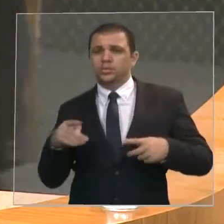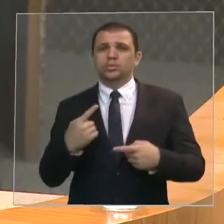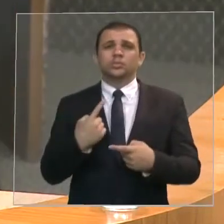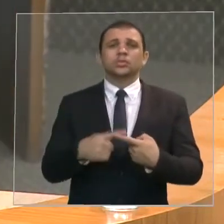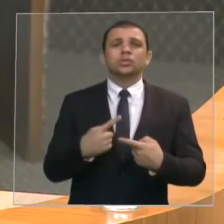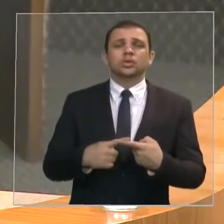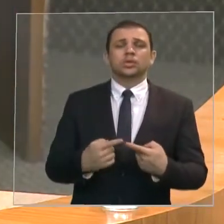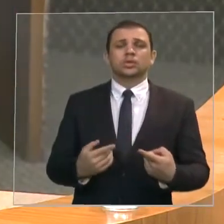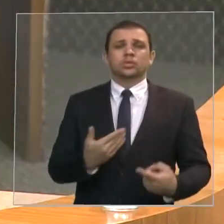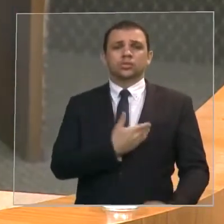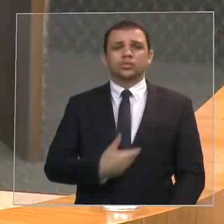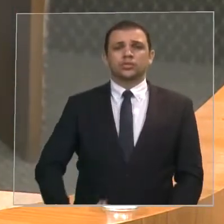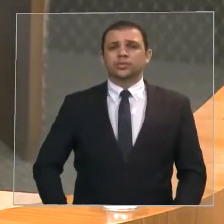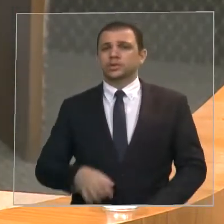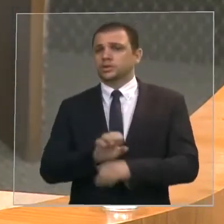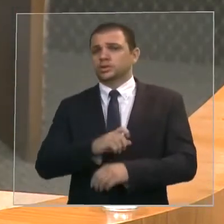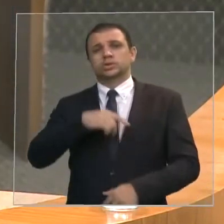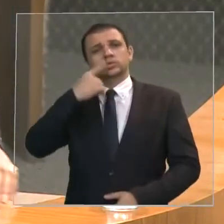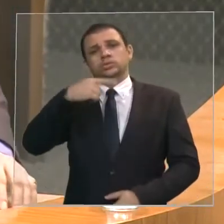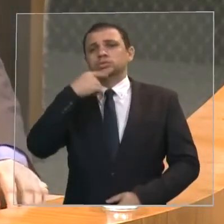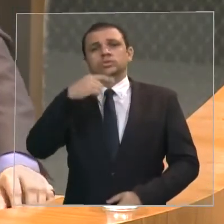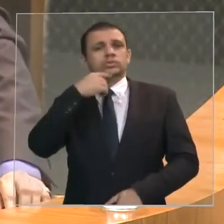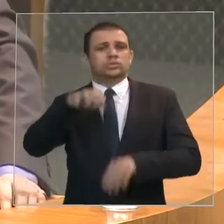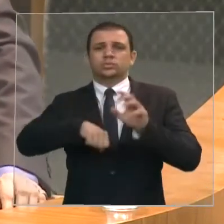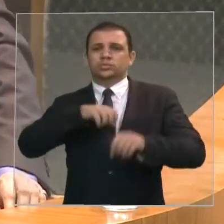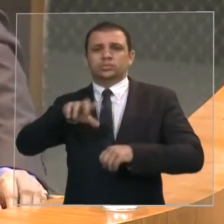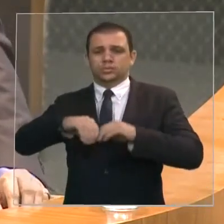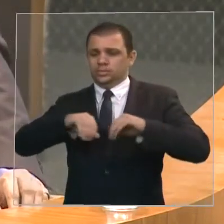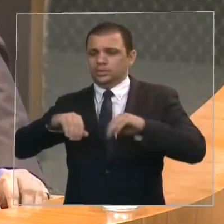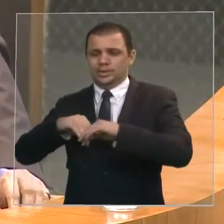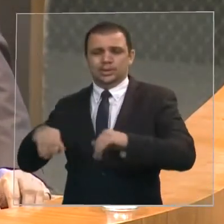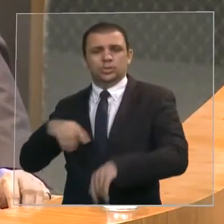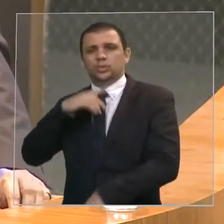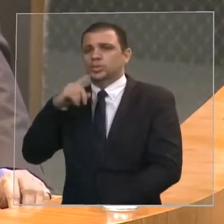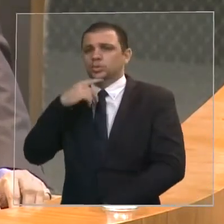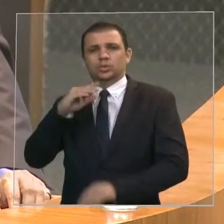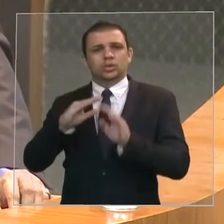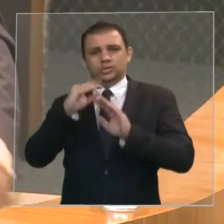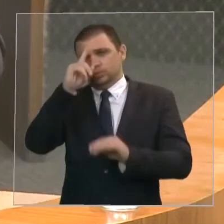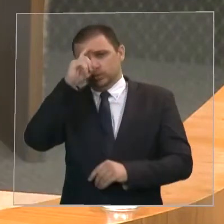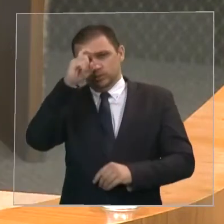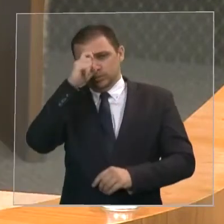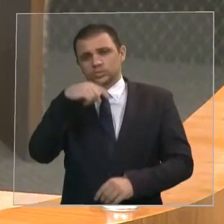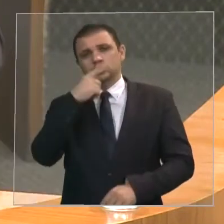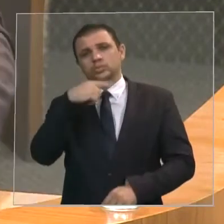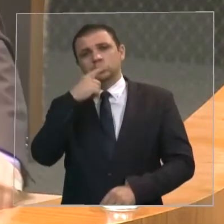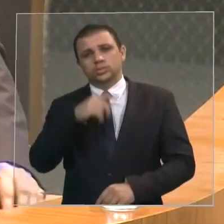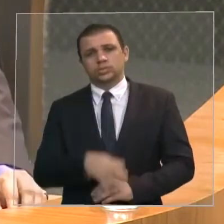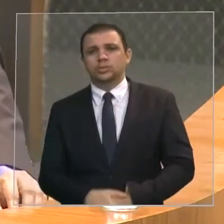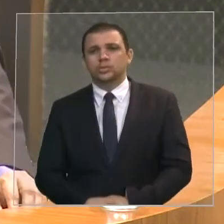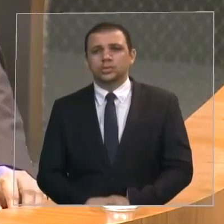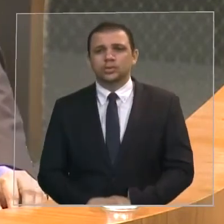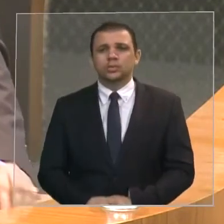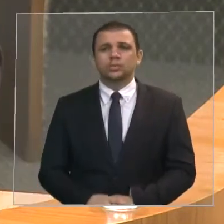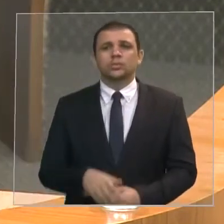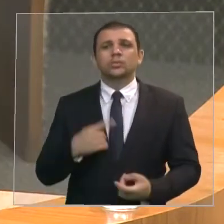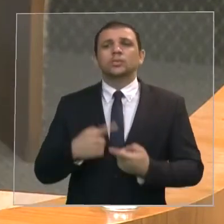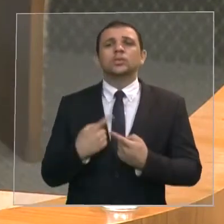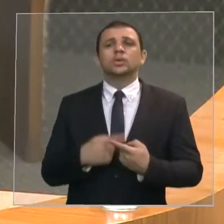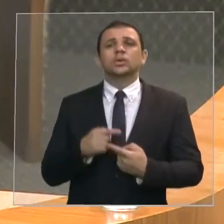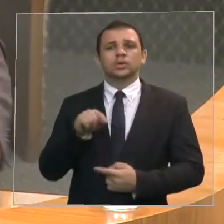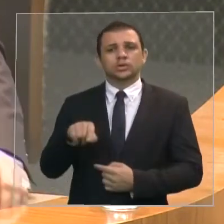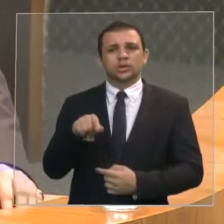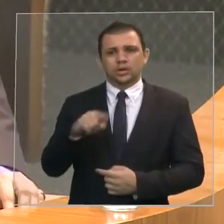consegue coletar seletivamente o lixo hospitalar? Para onde está indo o nosso lixo hospitalar? Imagine